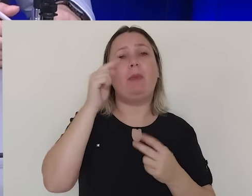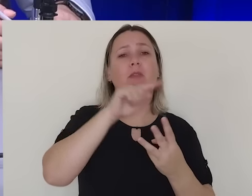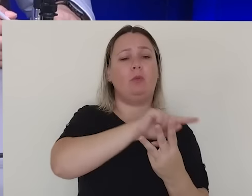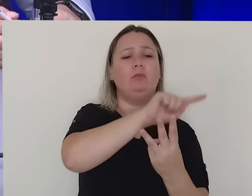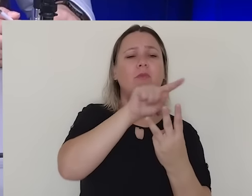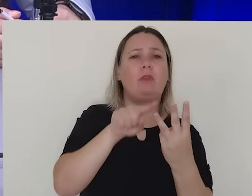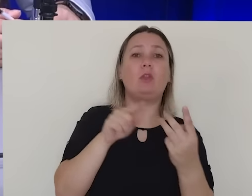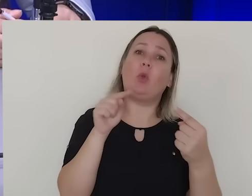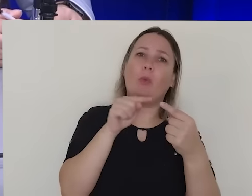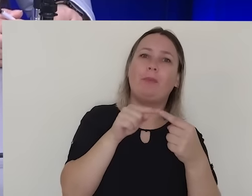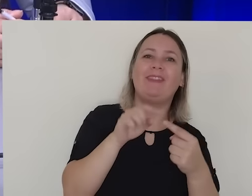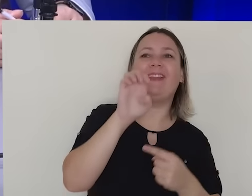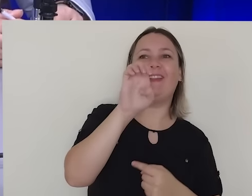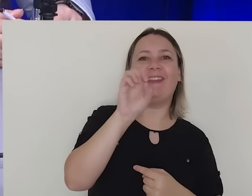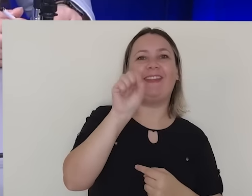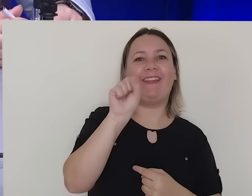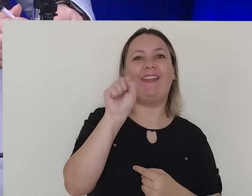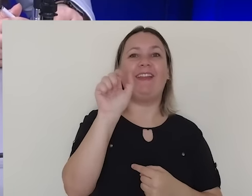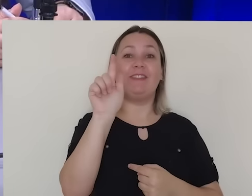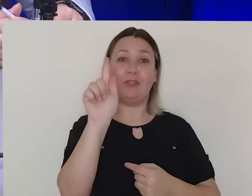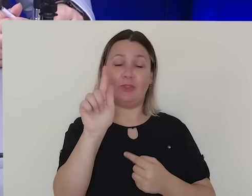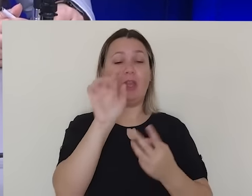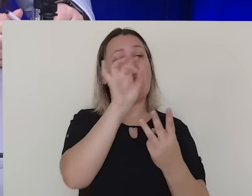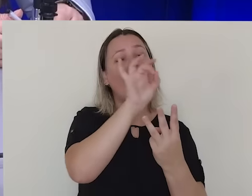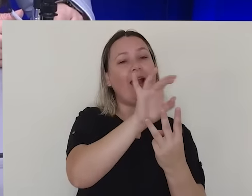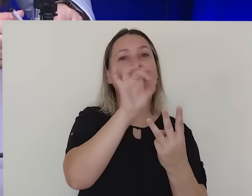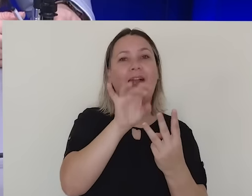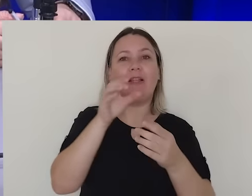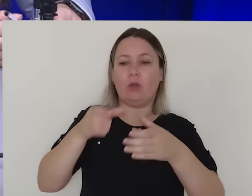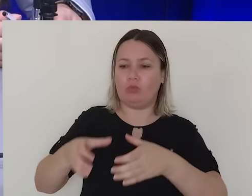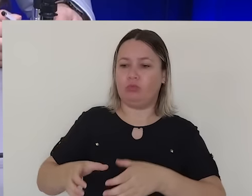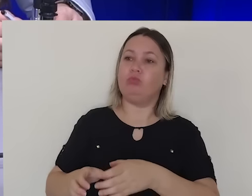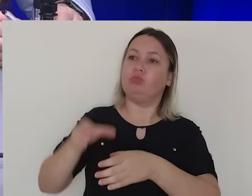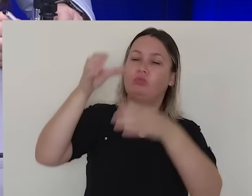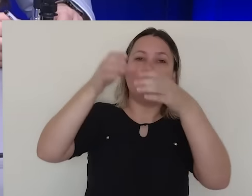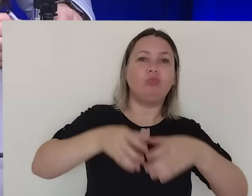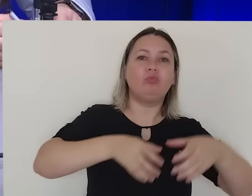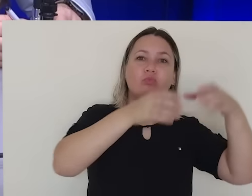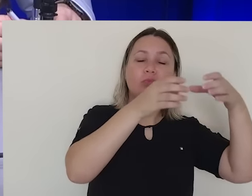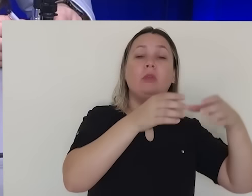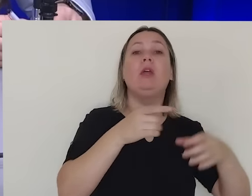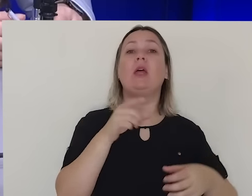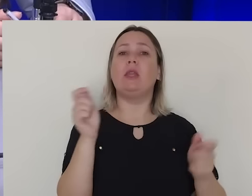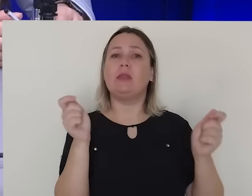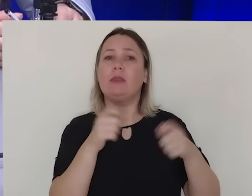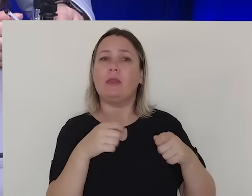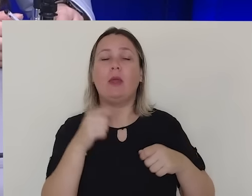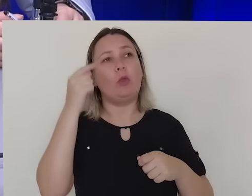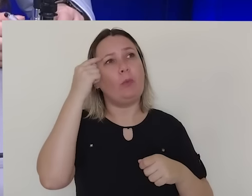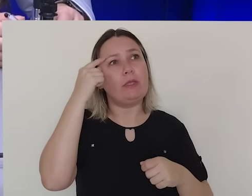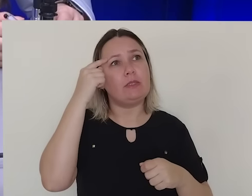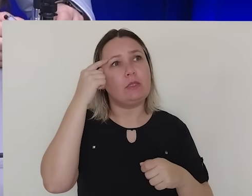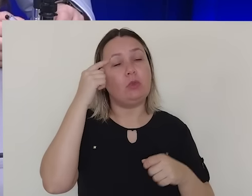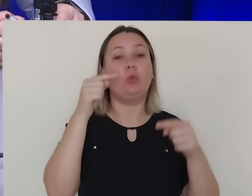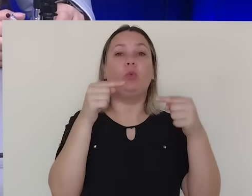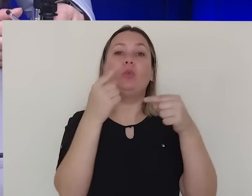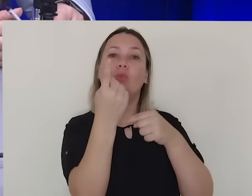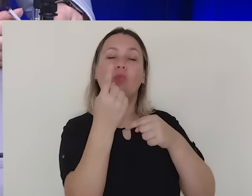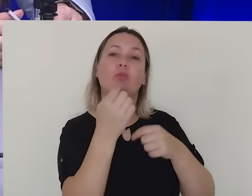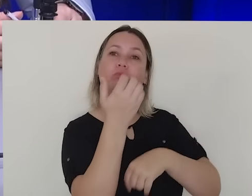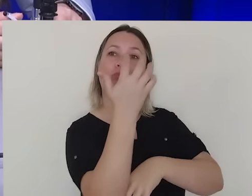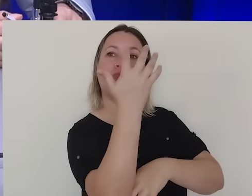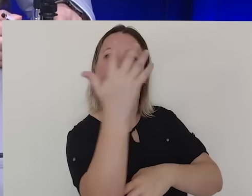Social no como no governança você tem impactos importantes né então no ambiental né É É um é um setor que